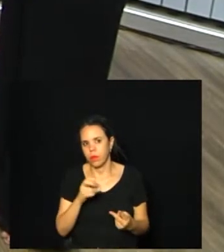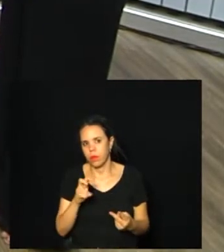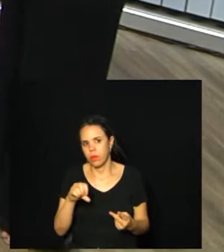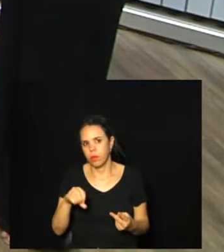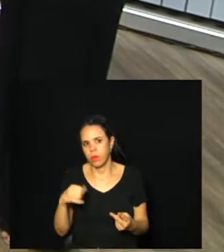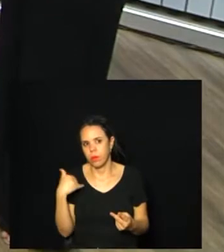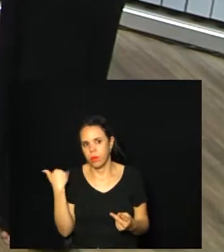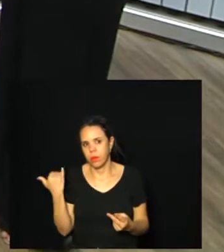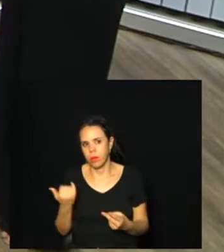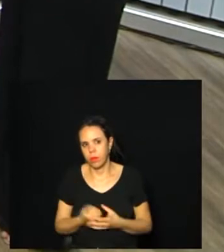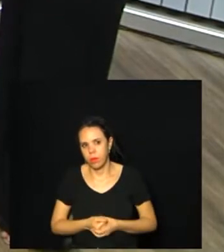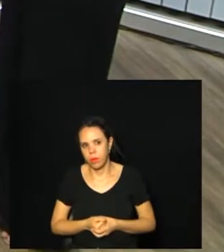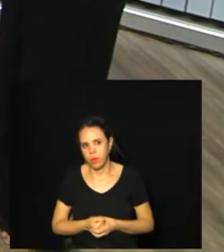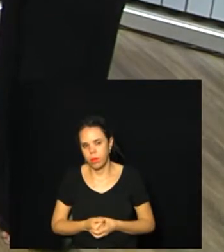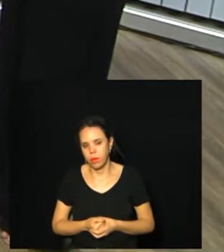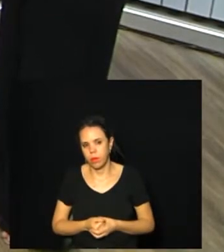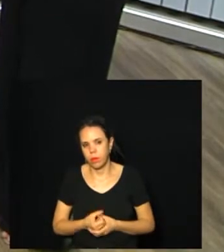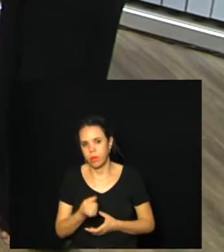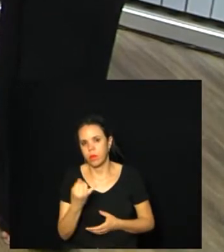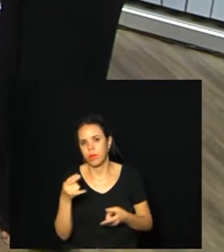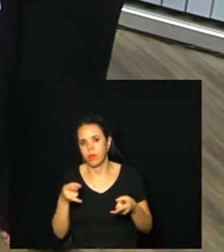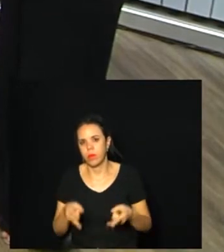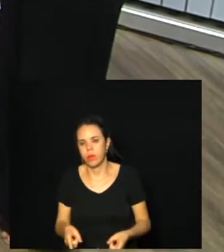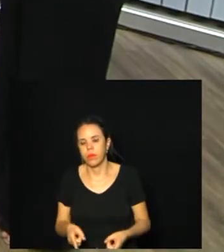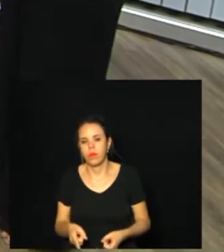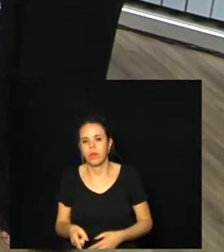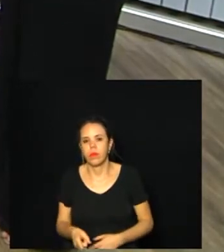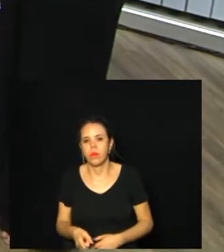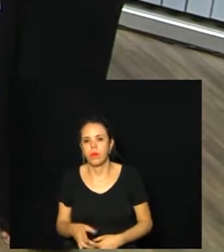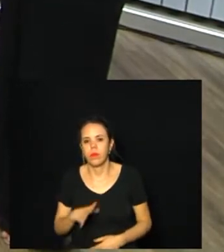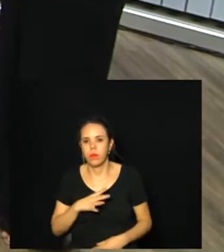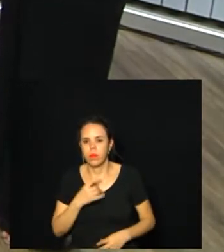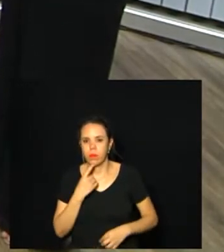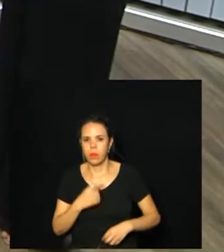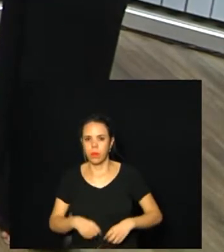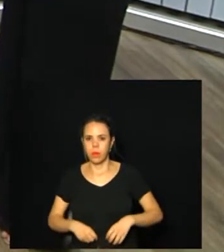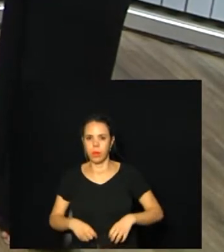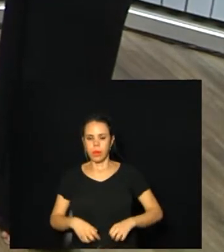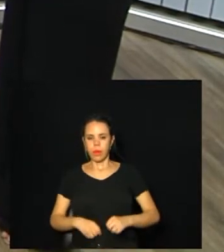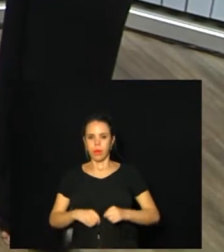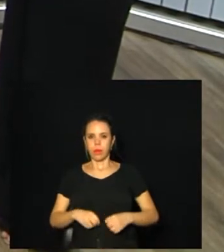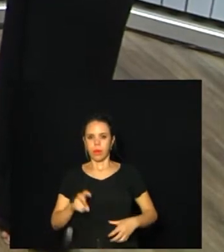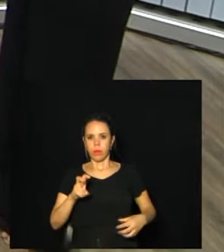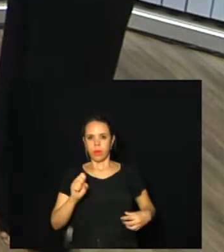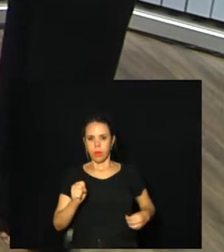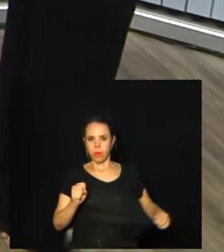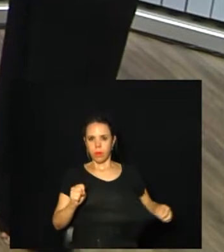59 anos. Mirna Abreu, taxa de ocupação de leitos na cidade de Campinas.